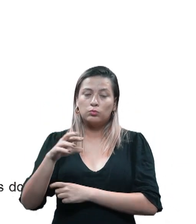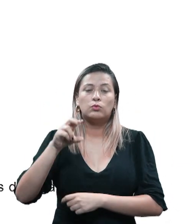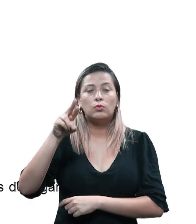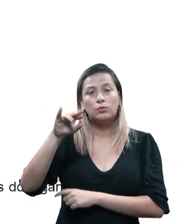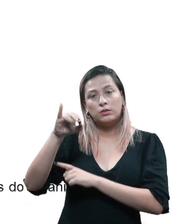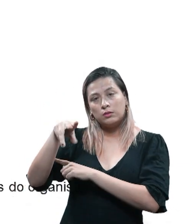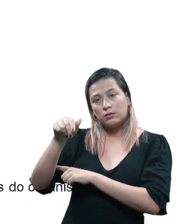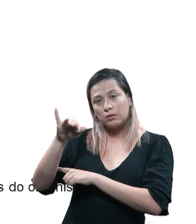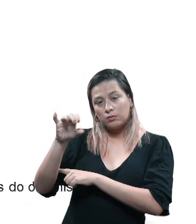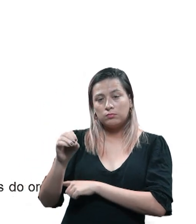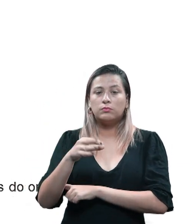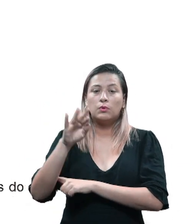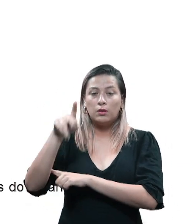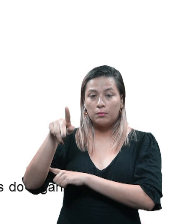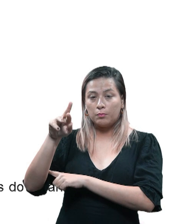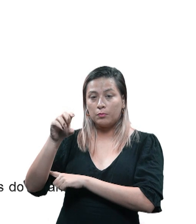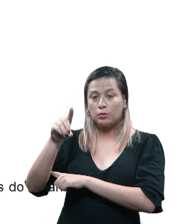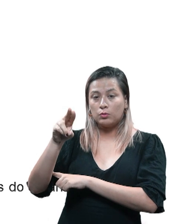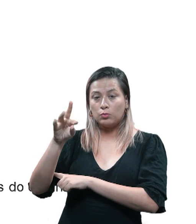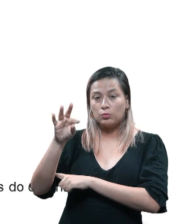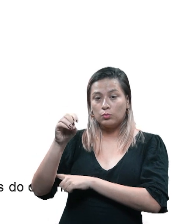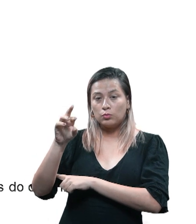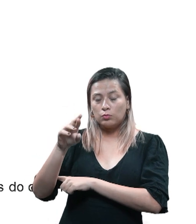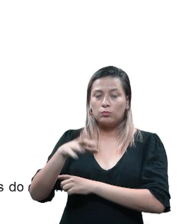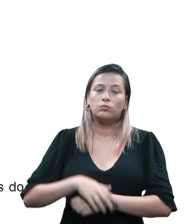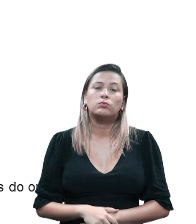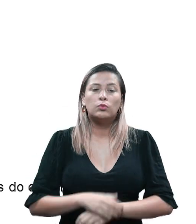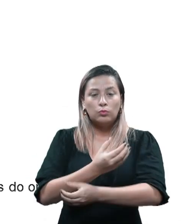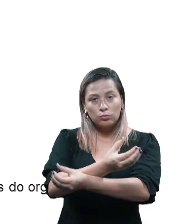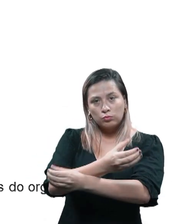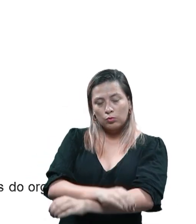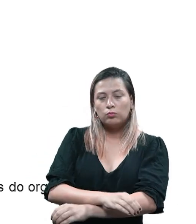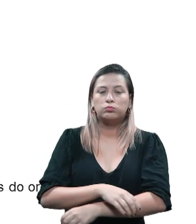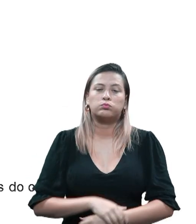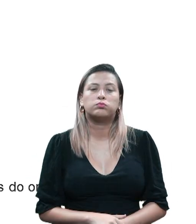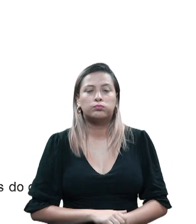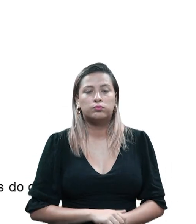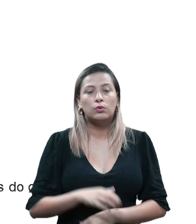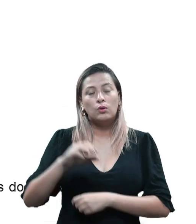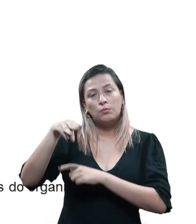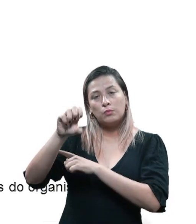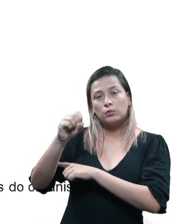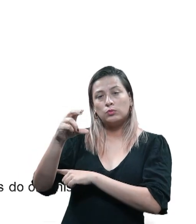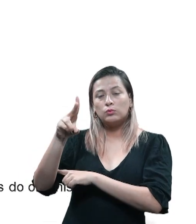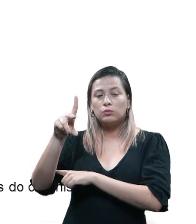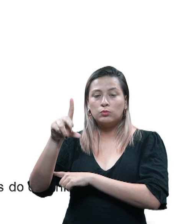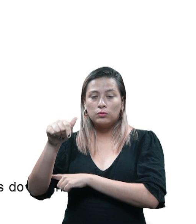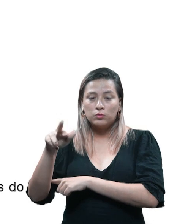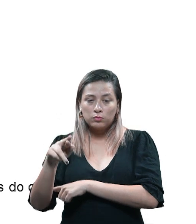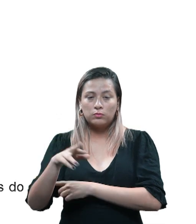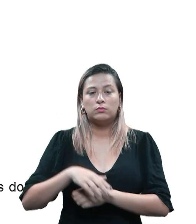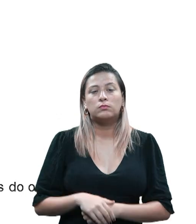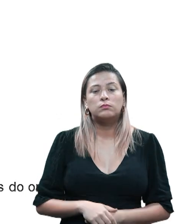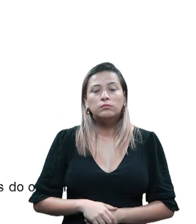urinário, reprodutor, esquelético, muscular, imunológico,